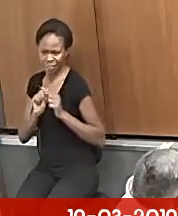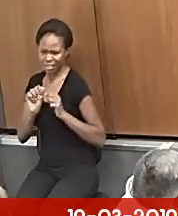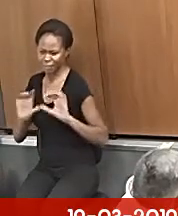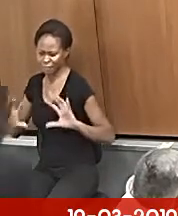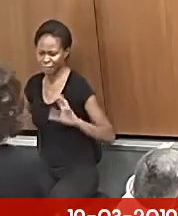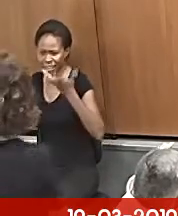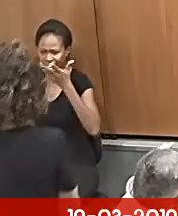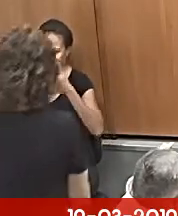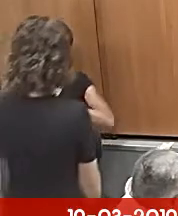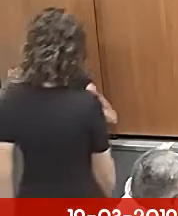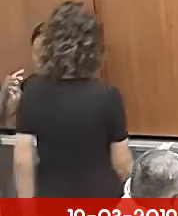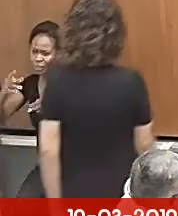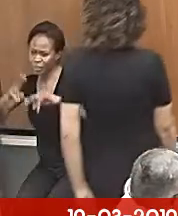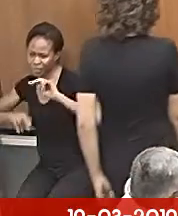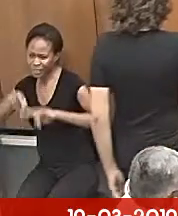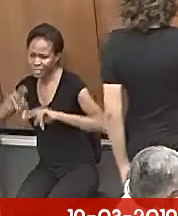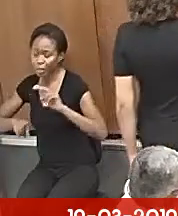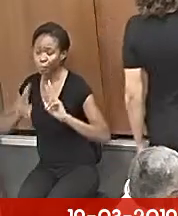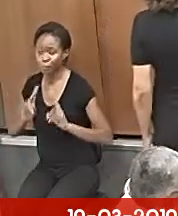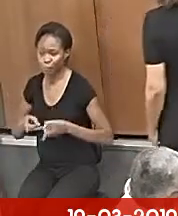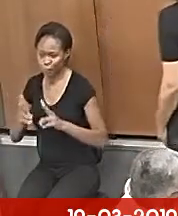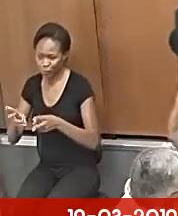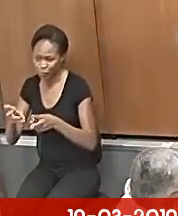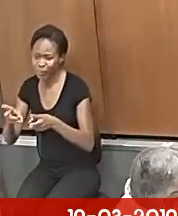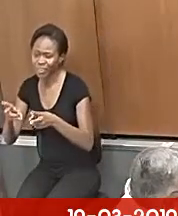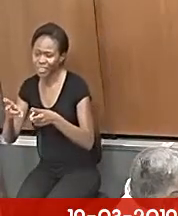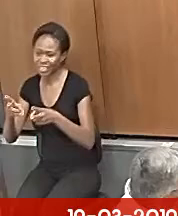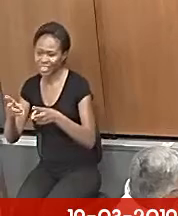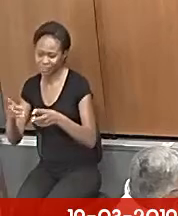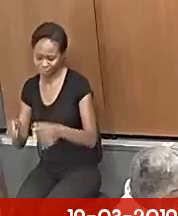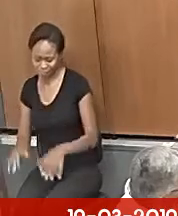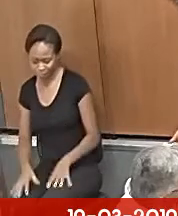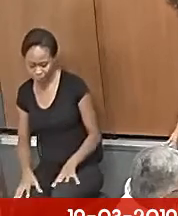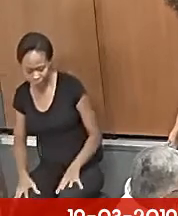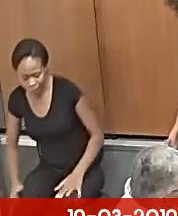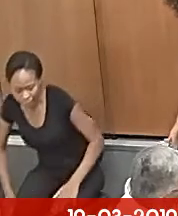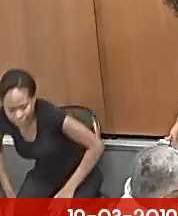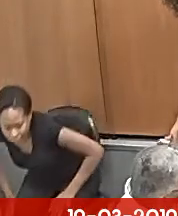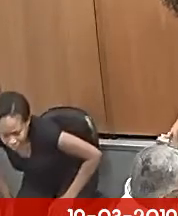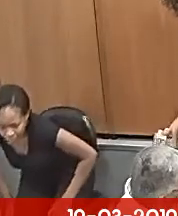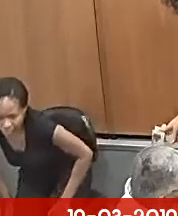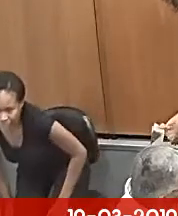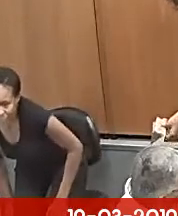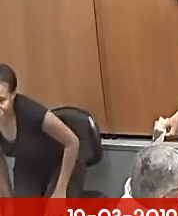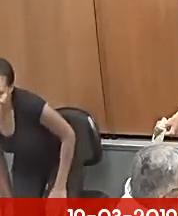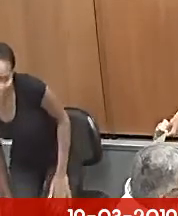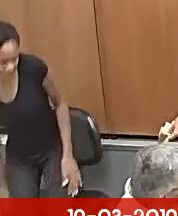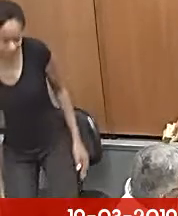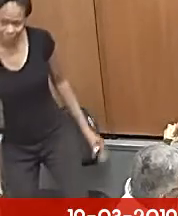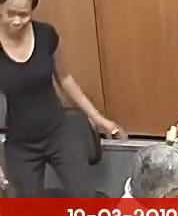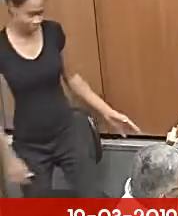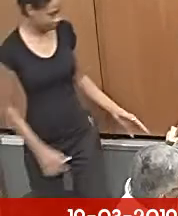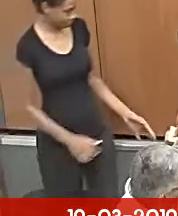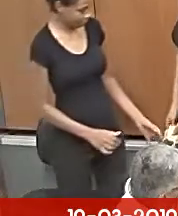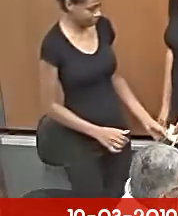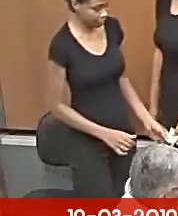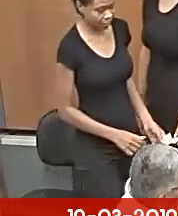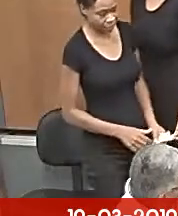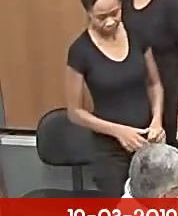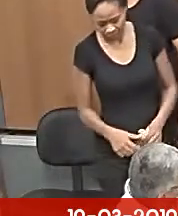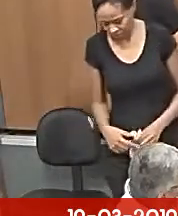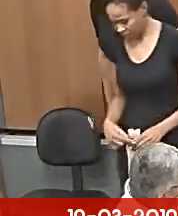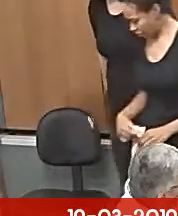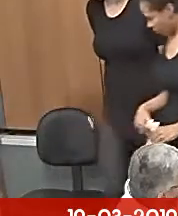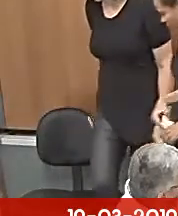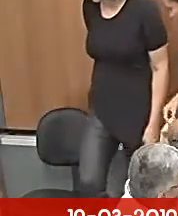festa junina tudo para poder se manter chega um ponto na conta mais o governo assume e ajuda mas assunto pra